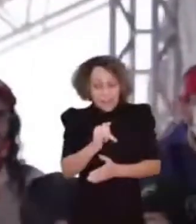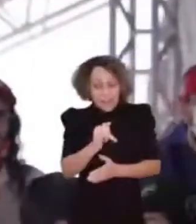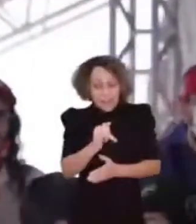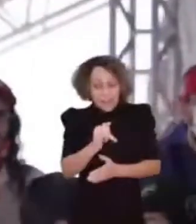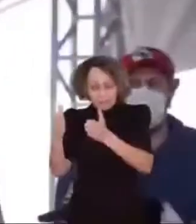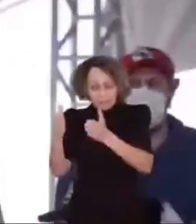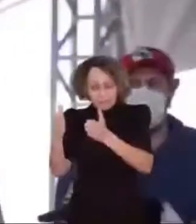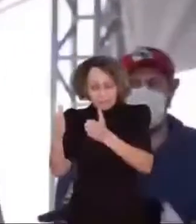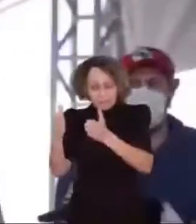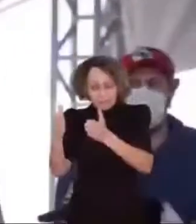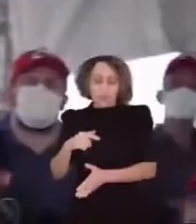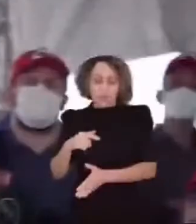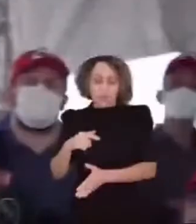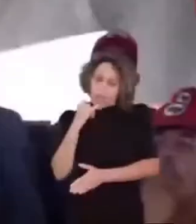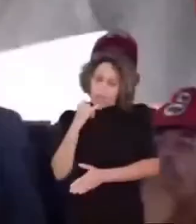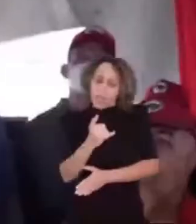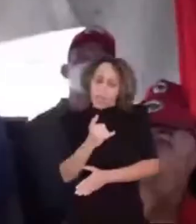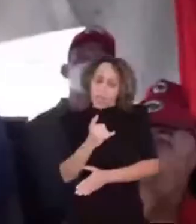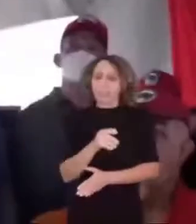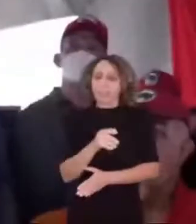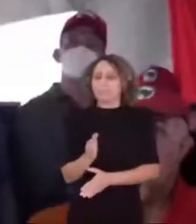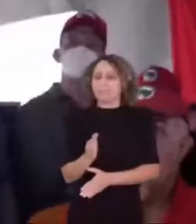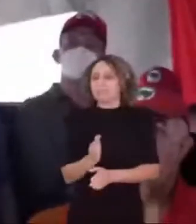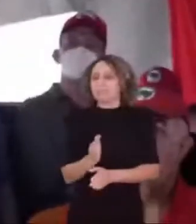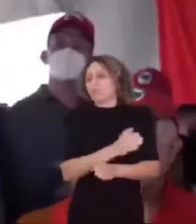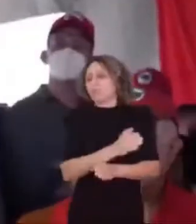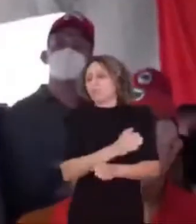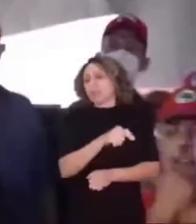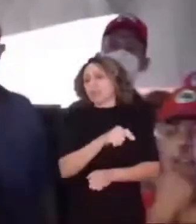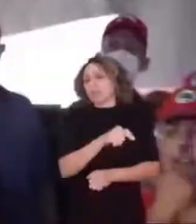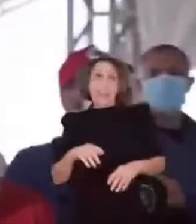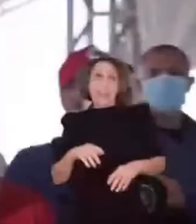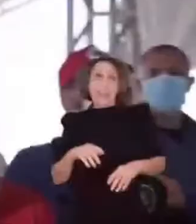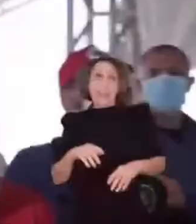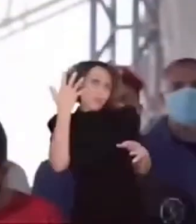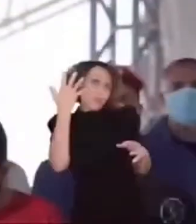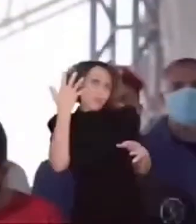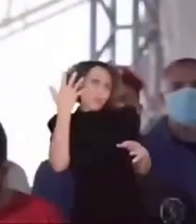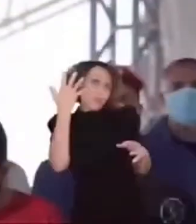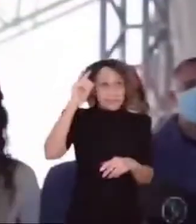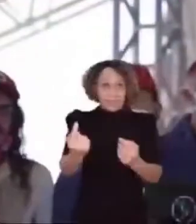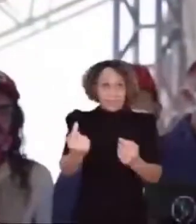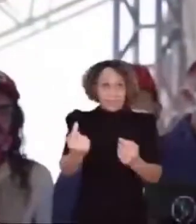quer tirar foto com o Lula, com a Janja, com a Gleice, até comigo uns querem tirar.